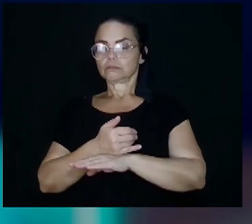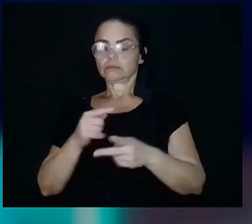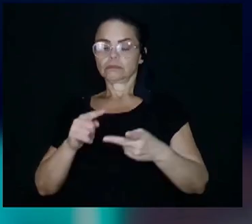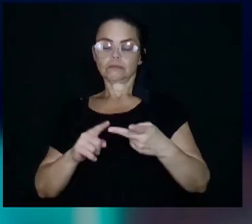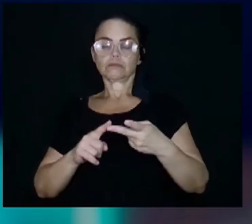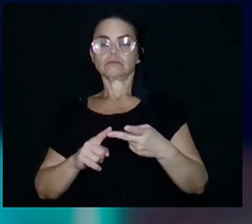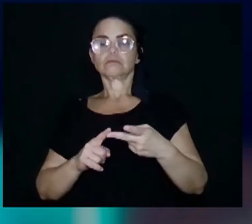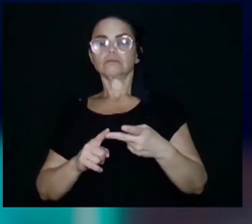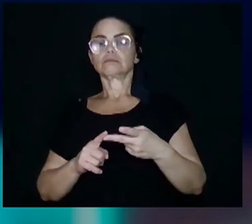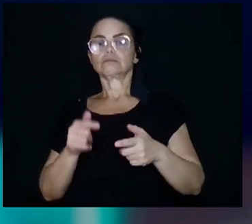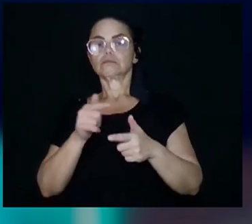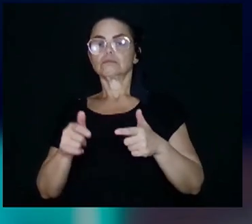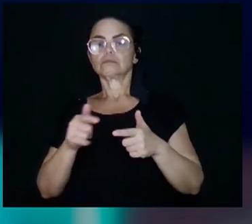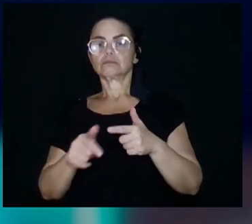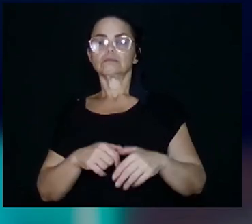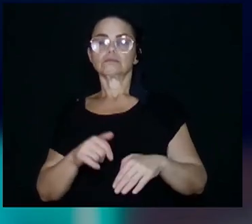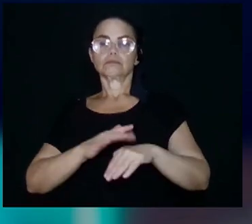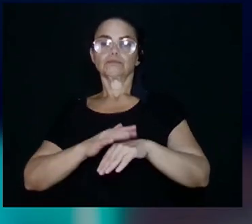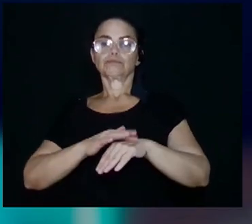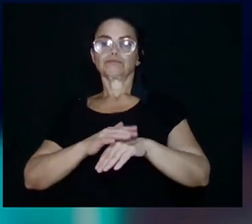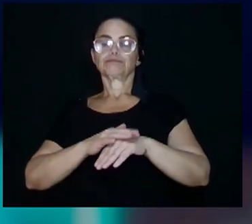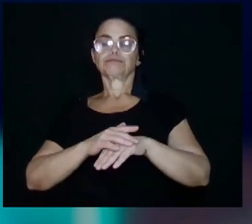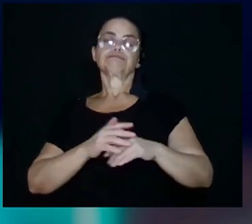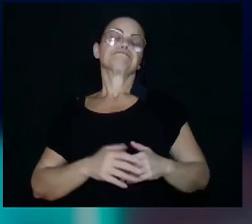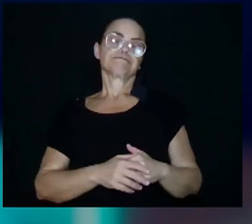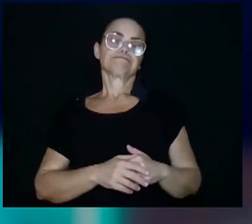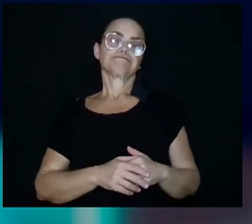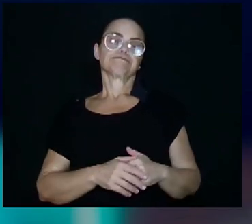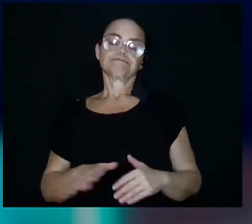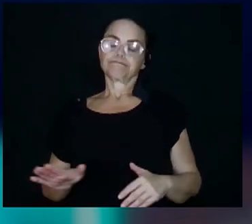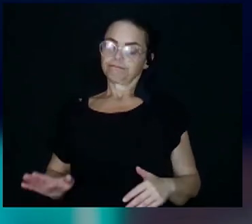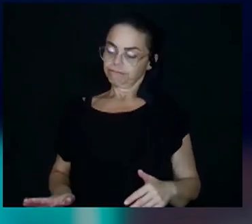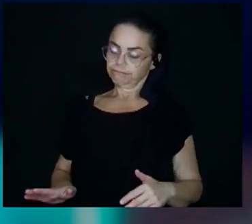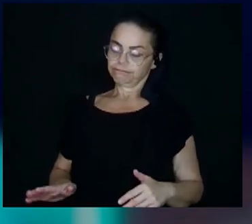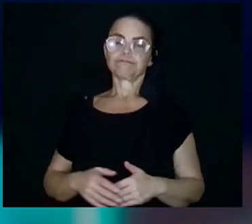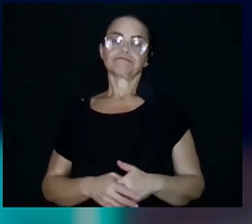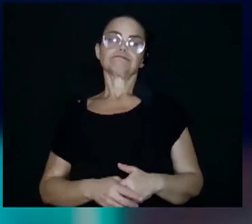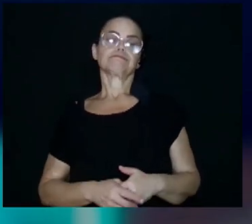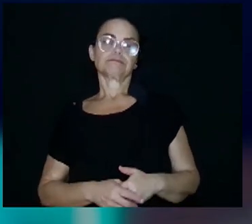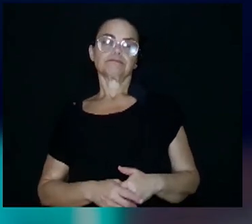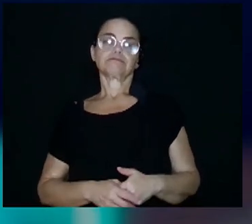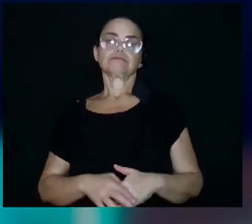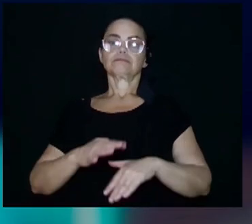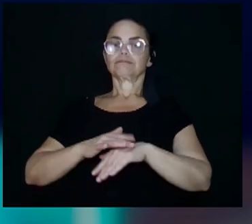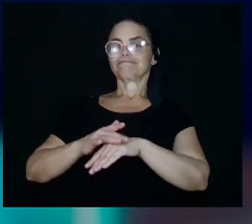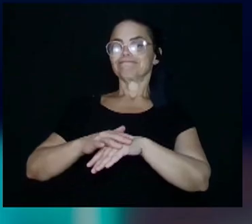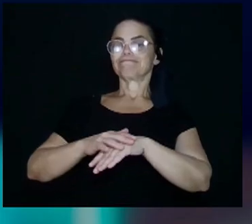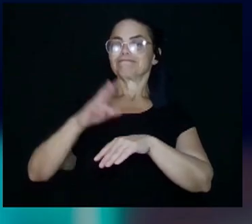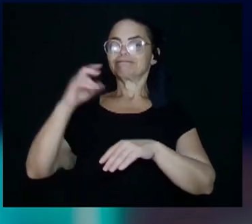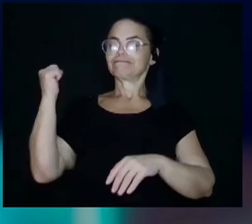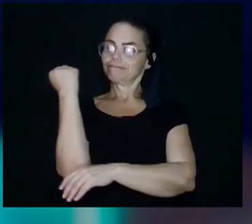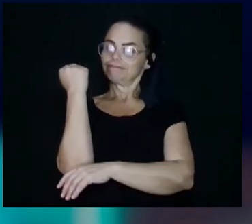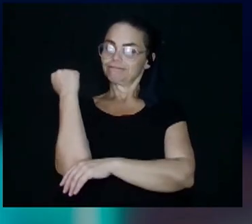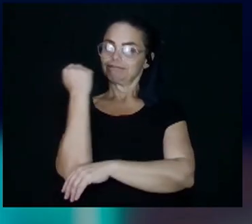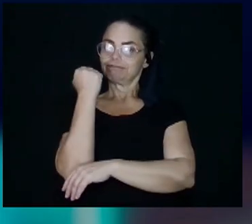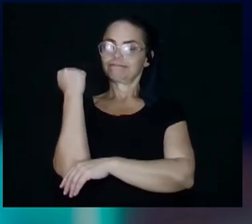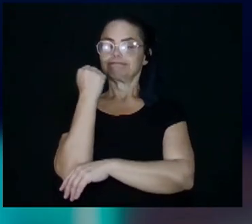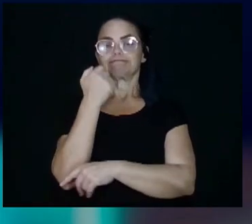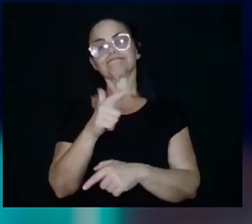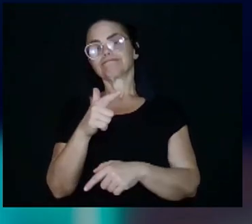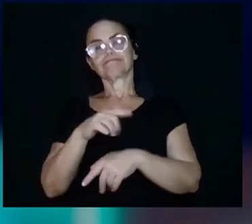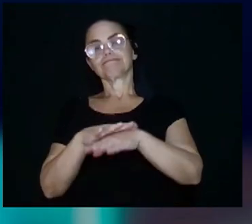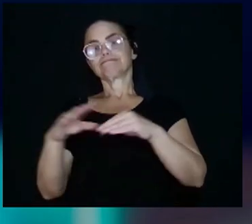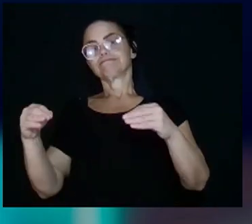na infância, algumas doenças autoimunes. Então, é um outro padrão de